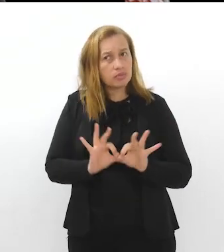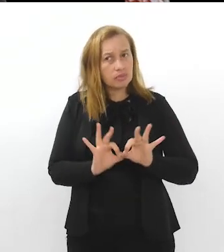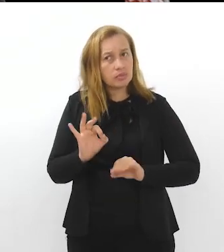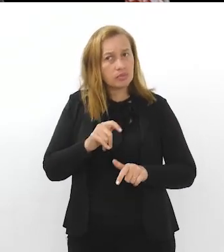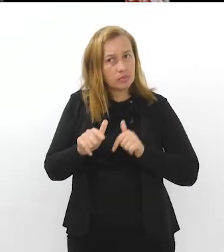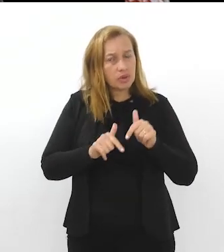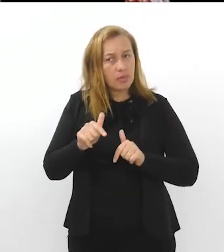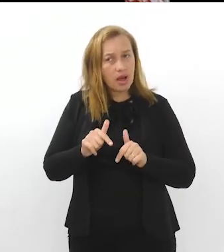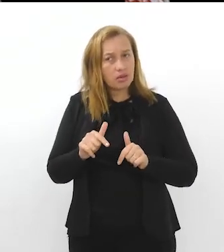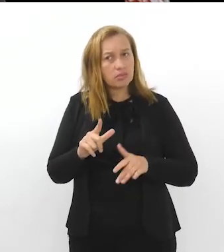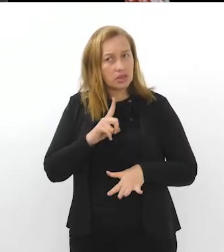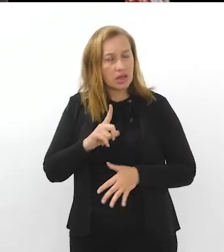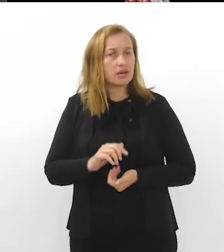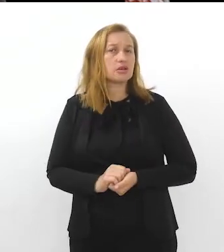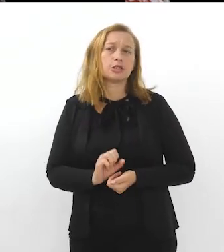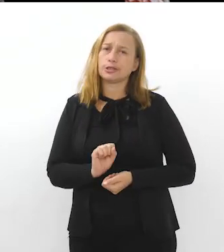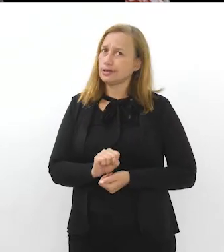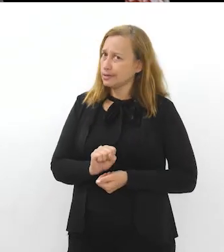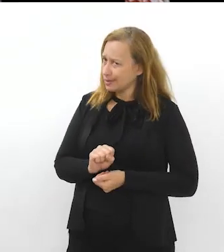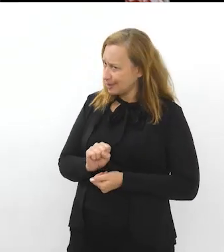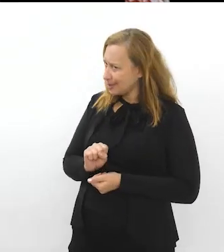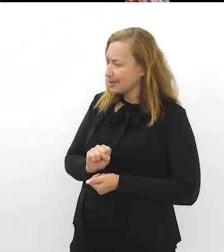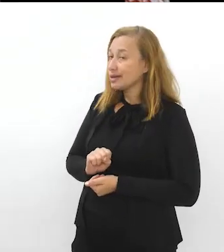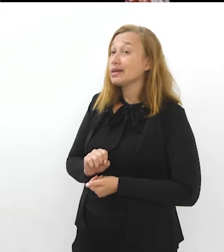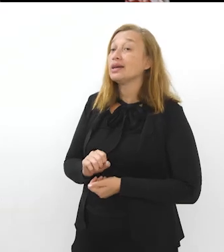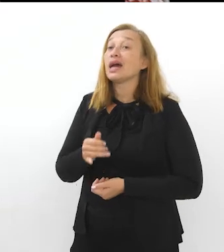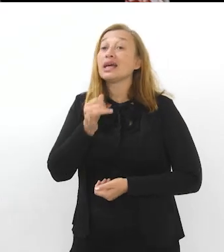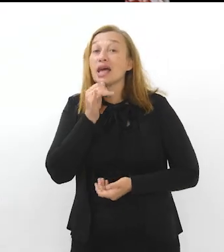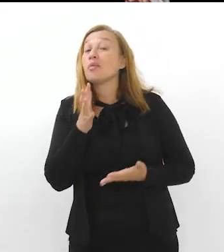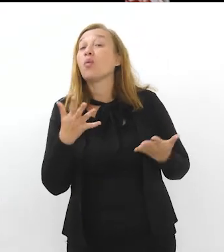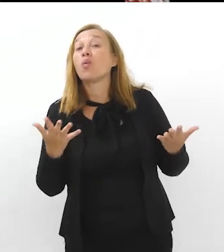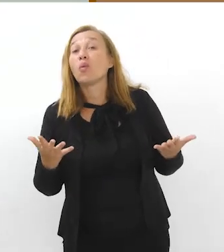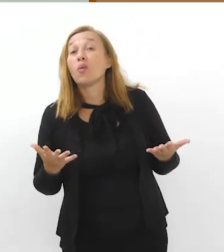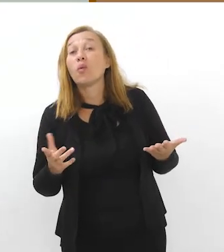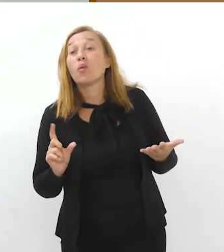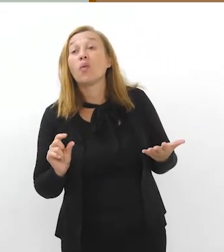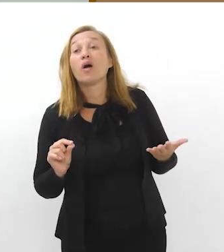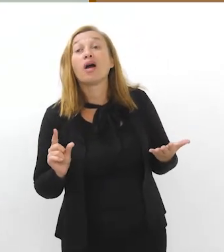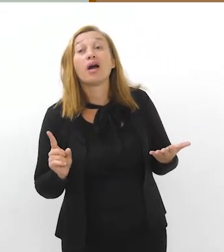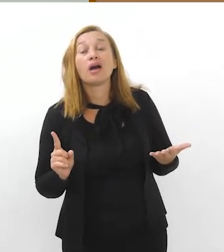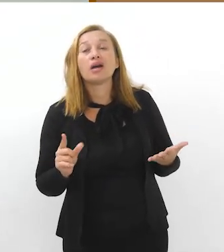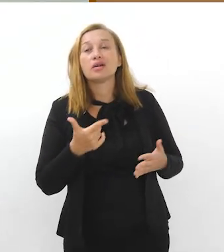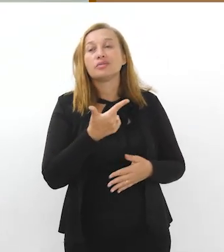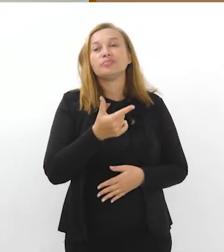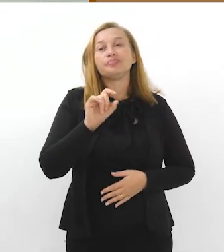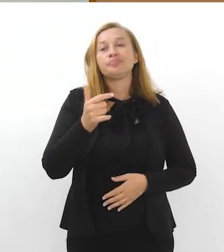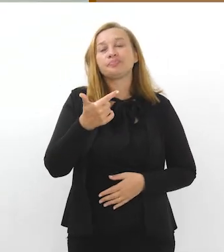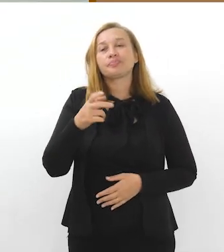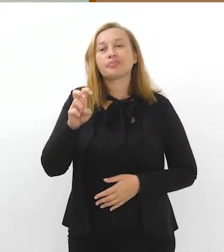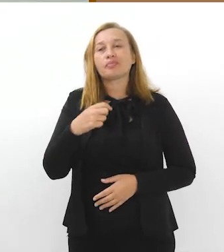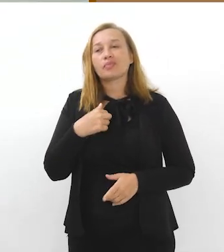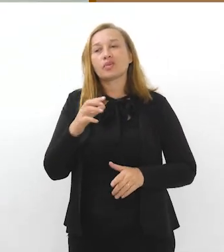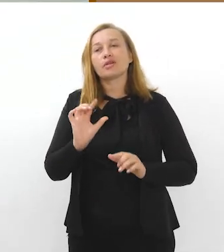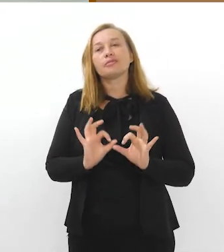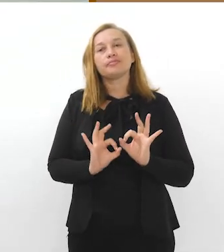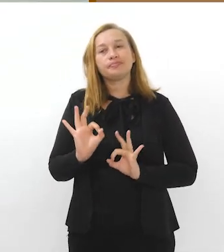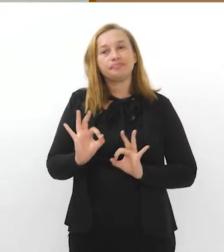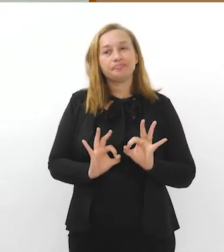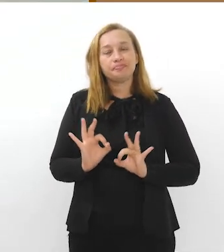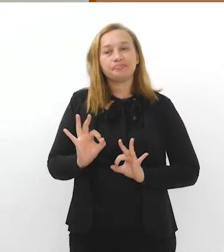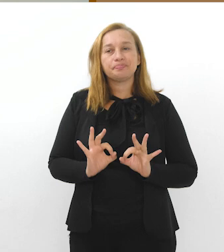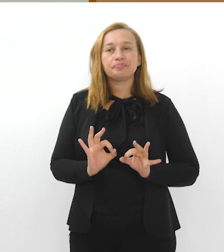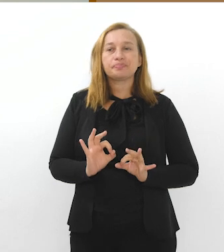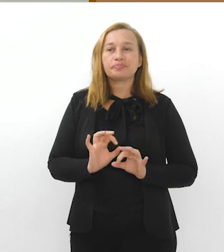escritora, você pinta e você ainda tem mais projetos aí para você? Tenho. O que, por exemplo?